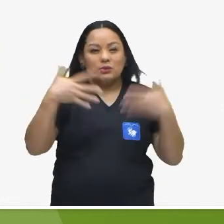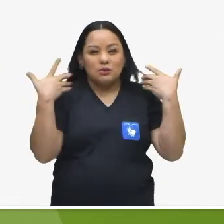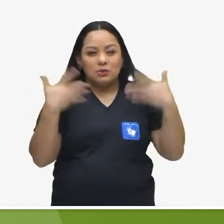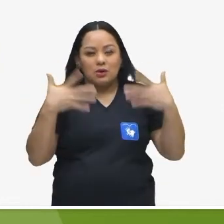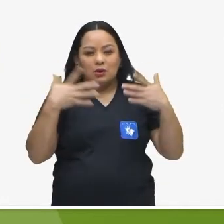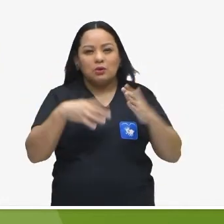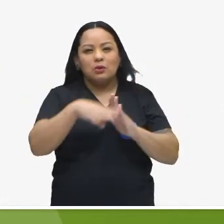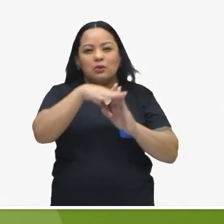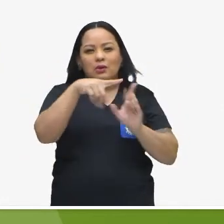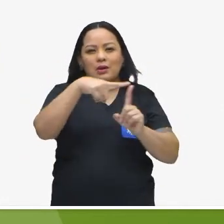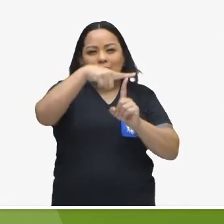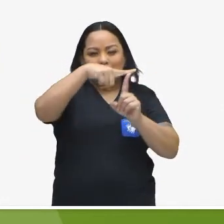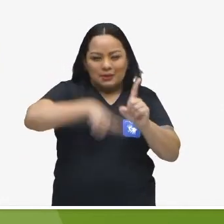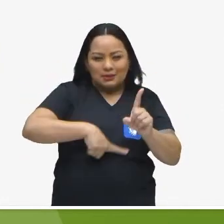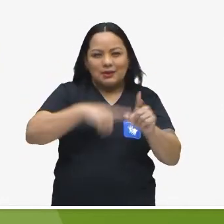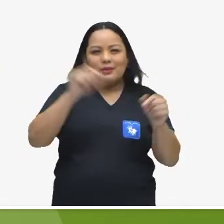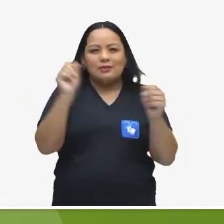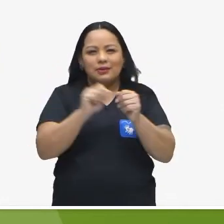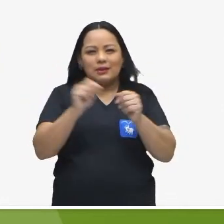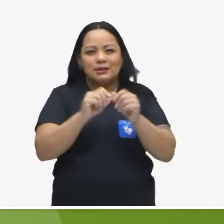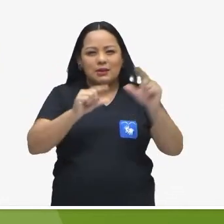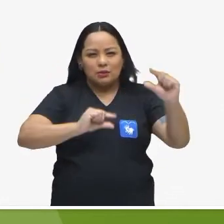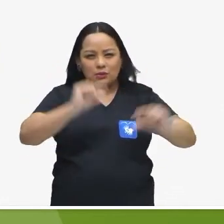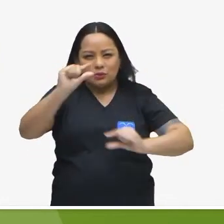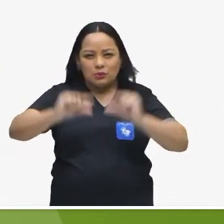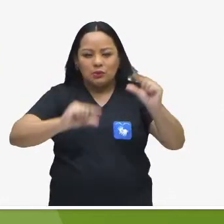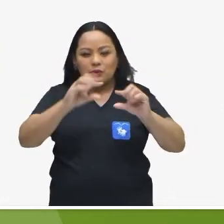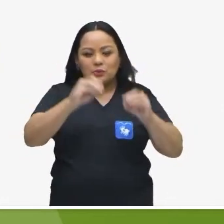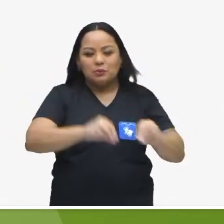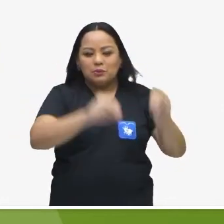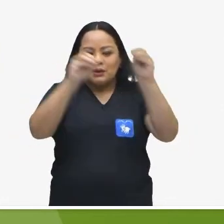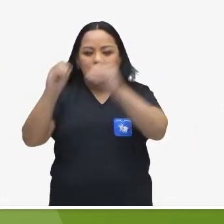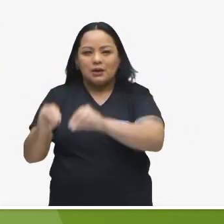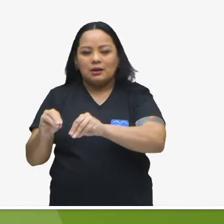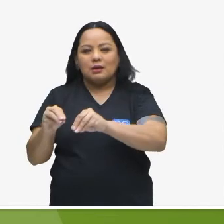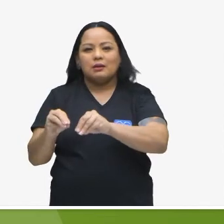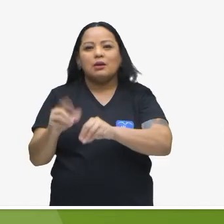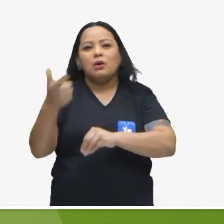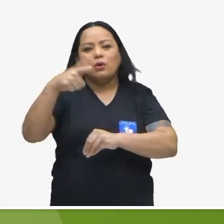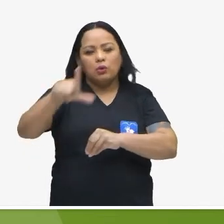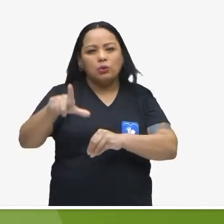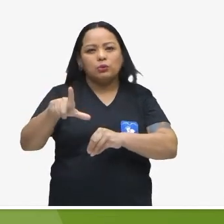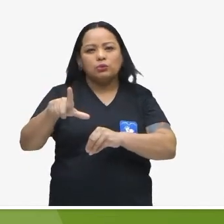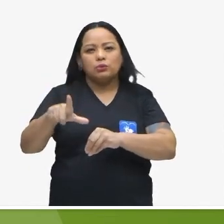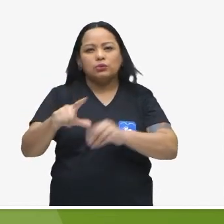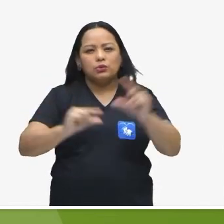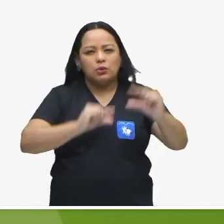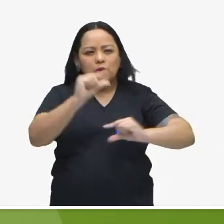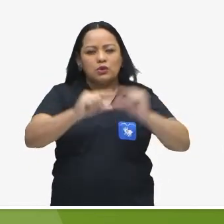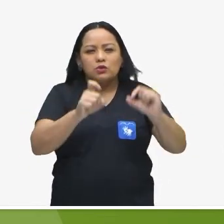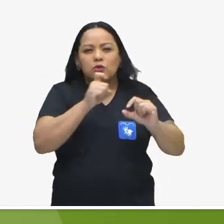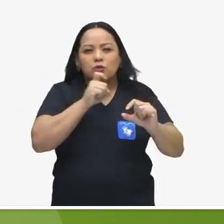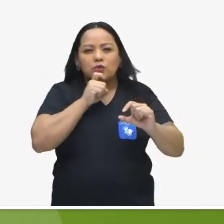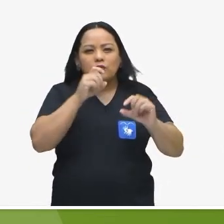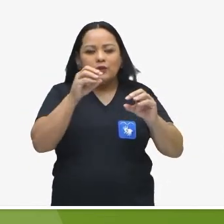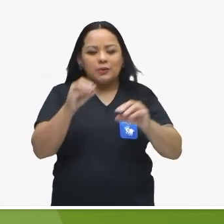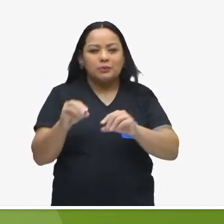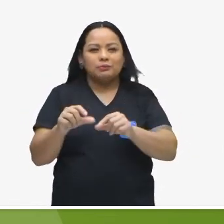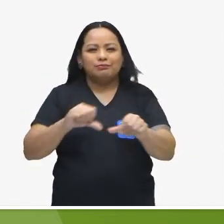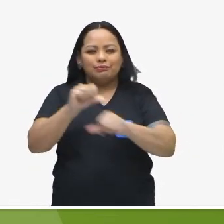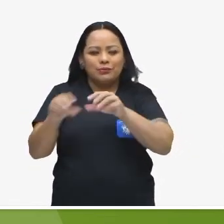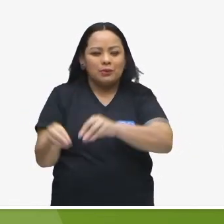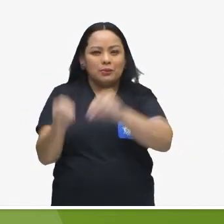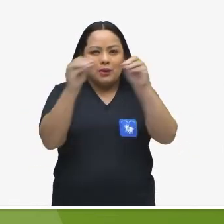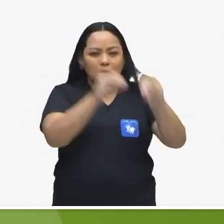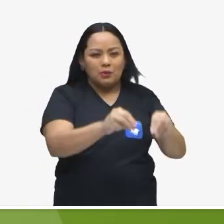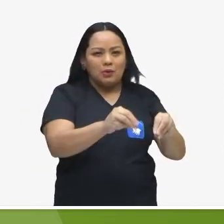baixas temperaturas fazem os organismos migrarem. Alguns organismos, quando está muito frio, saem daquele lugar frio para ir para